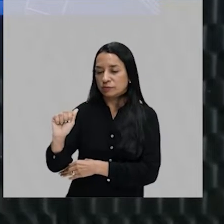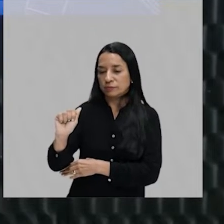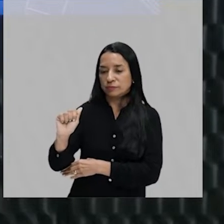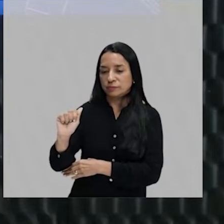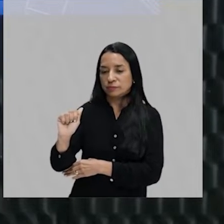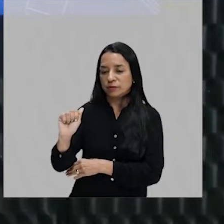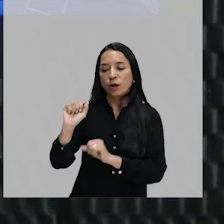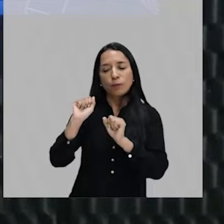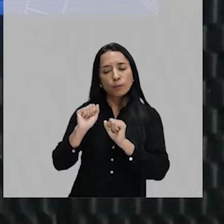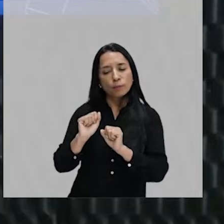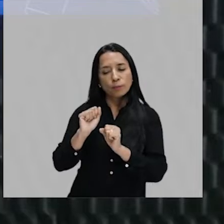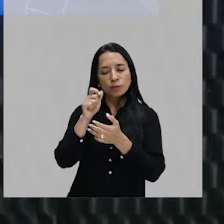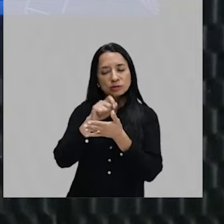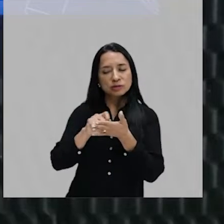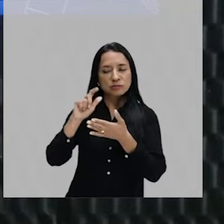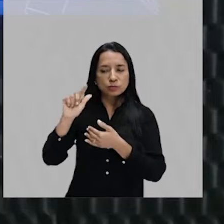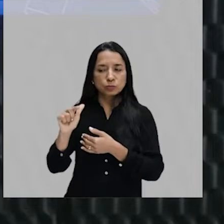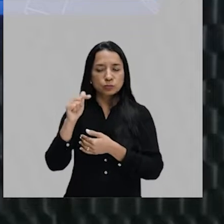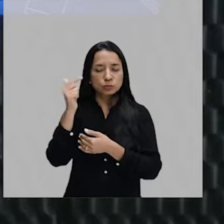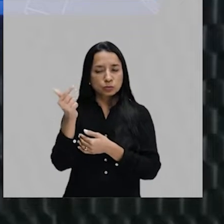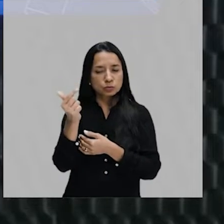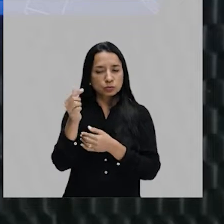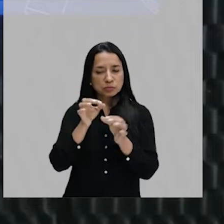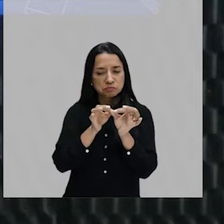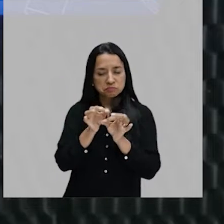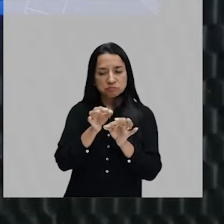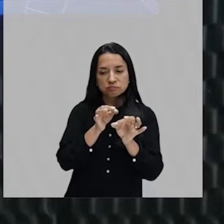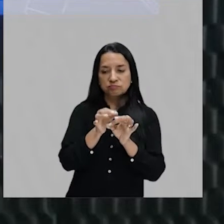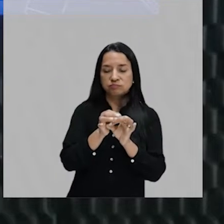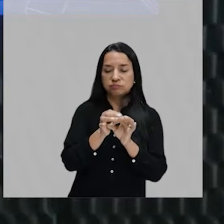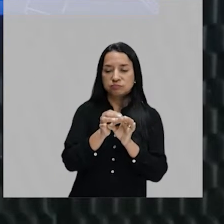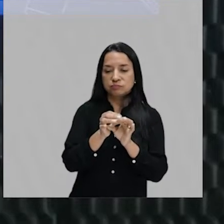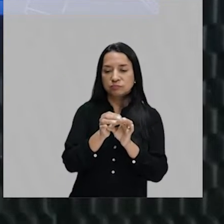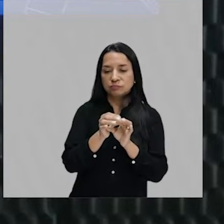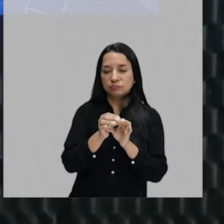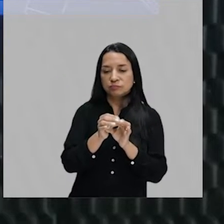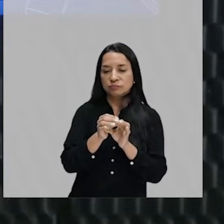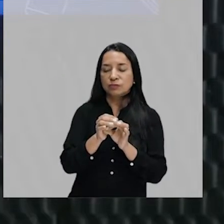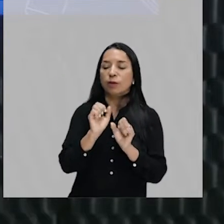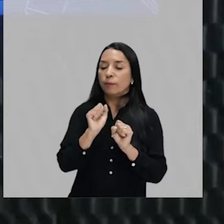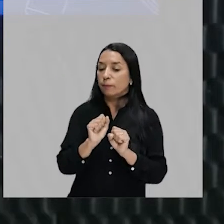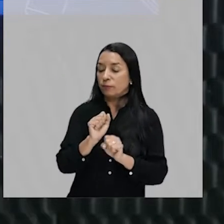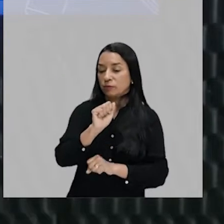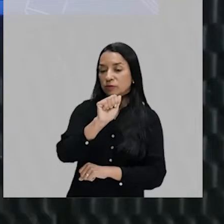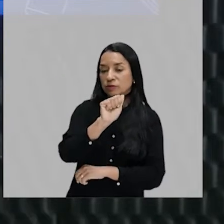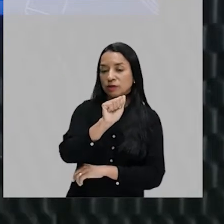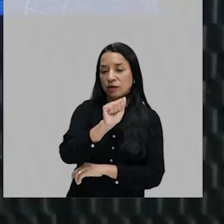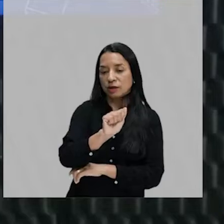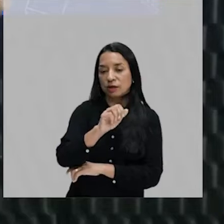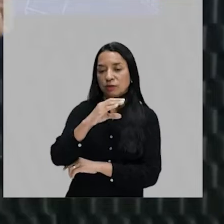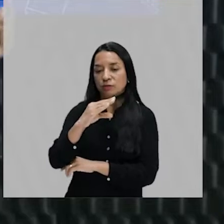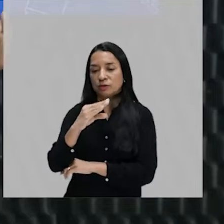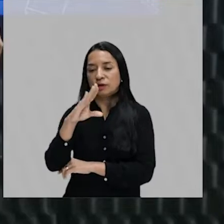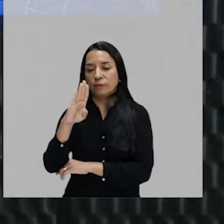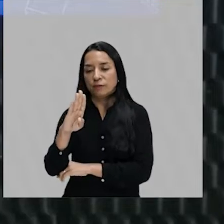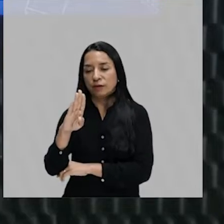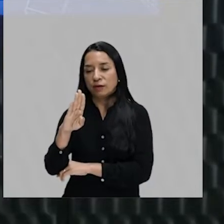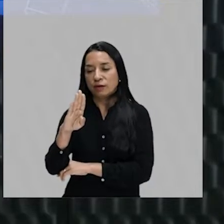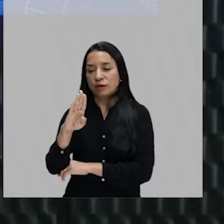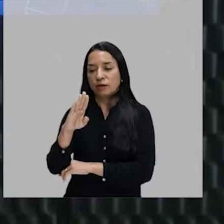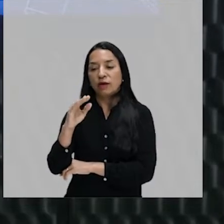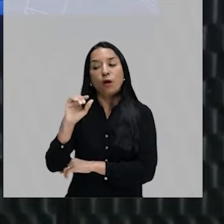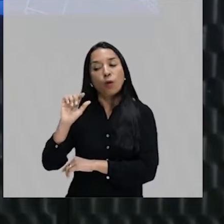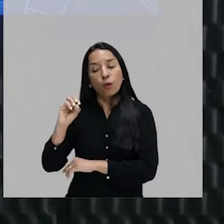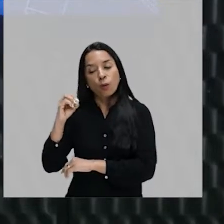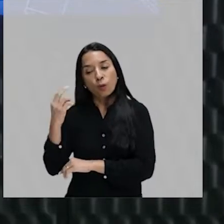pode falar de uma outra forma também com a ideia do contém pode a contém b&b contém ar É só inverter assim